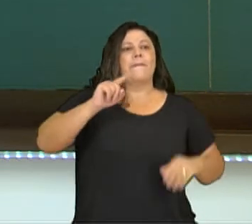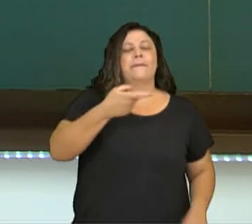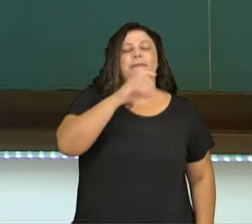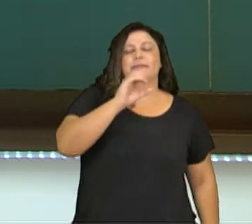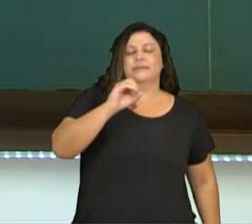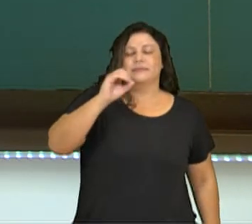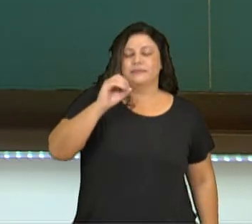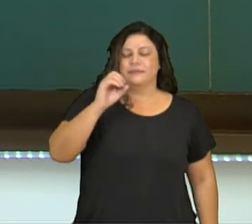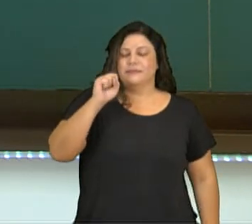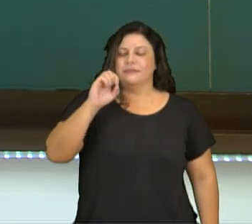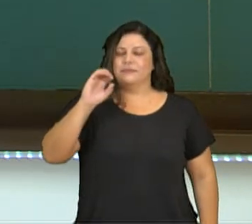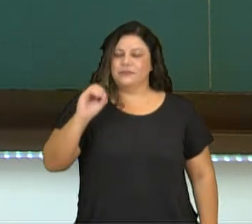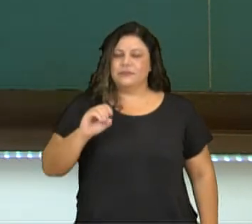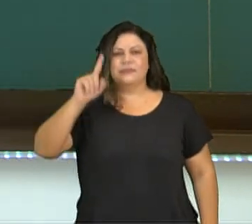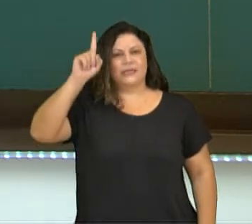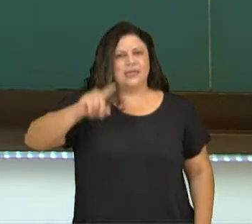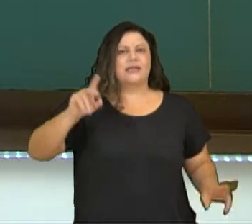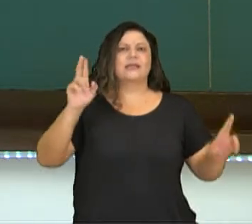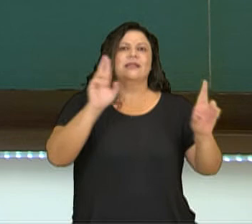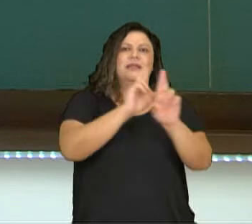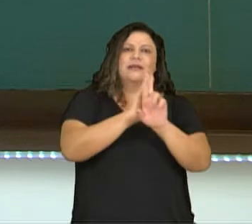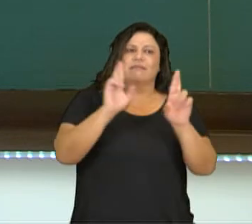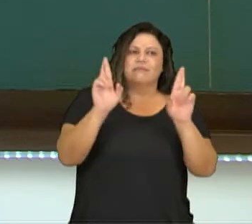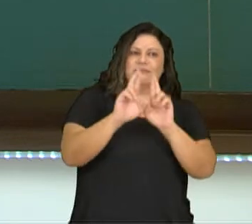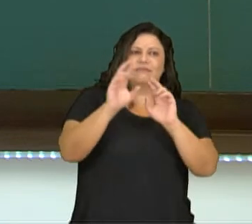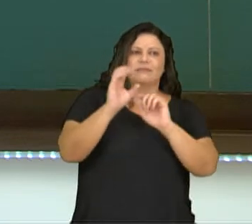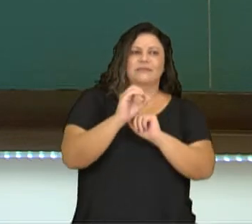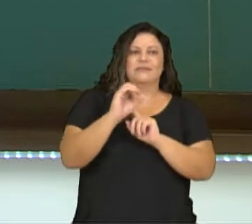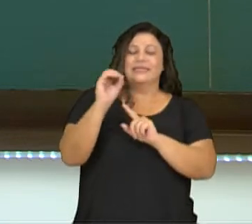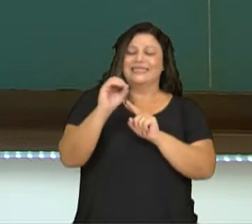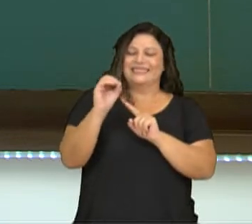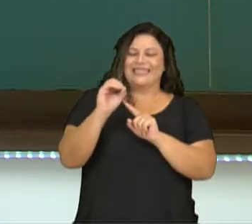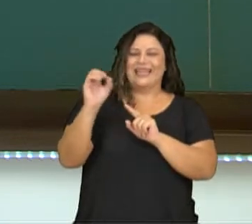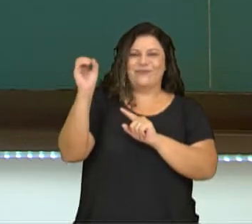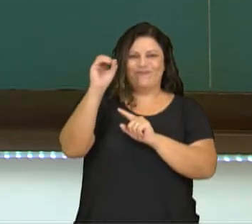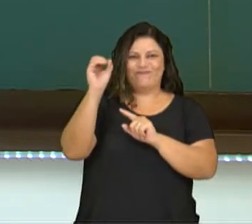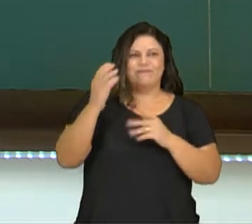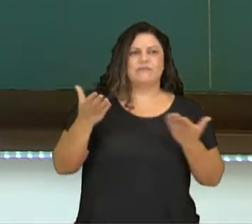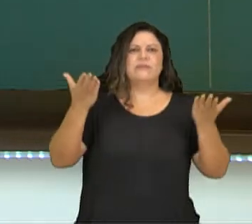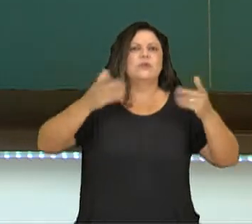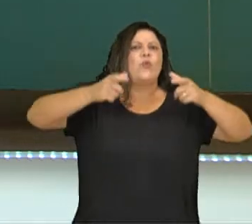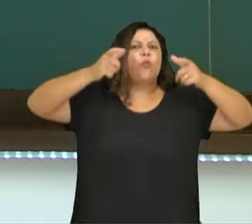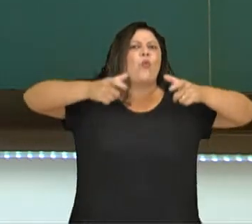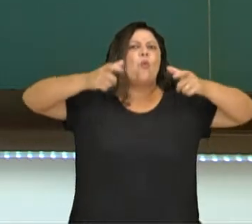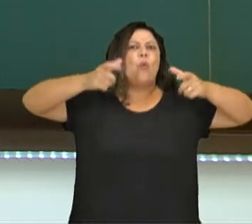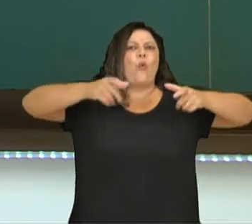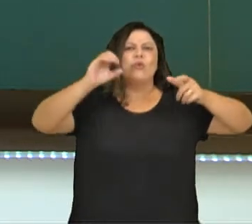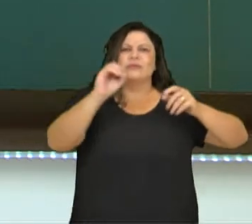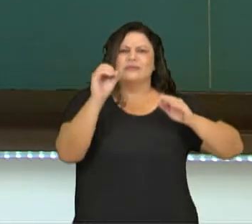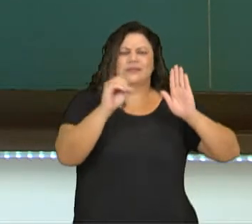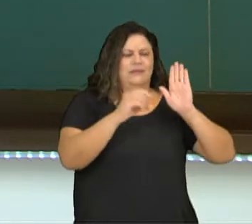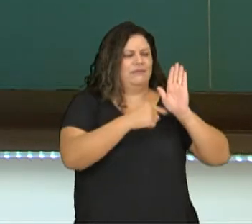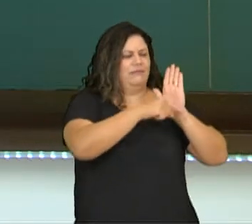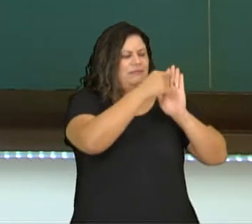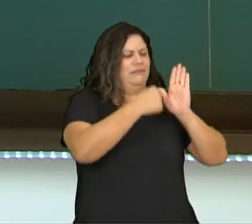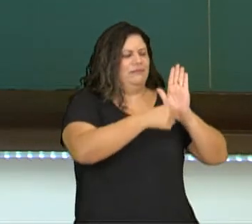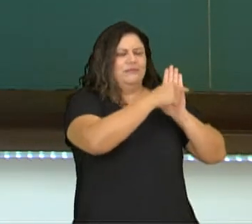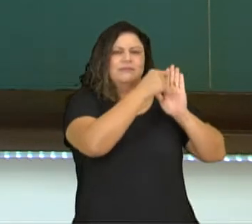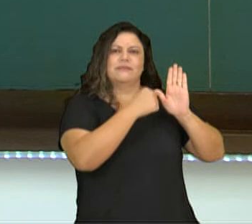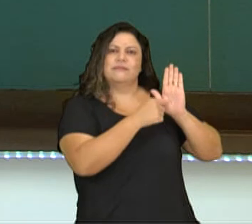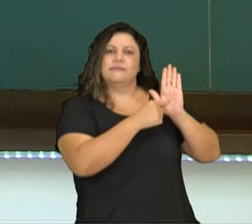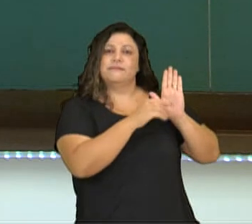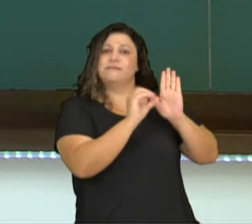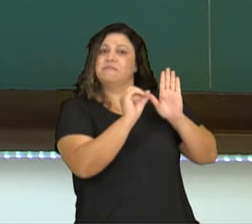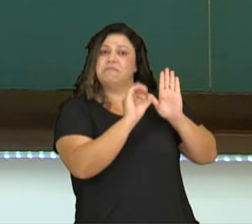1080 graus, ele é correspondente ao ângulo de 0 graus. E onde está esse ângulo de 0 graus? Esse ângulo de 0 graus não